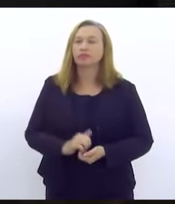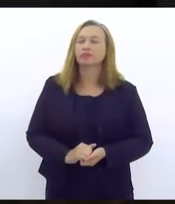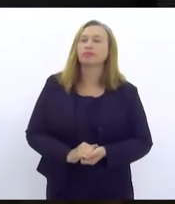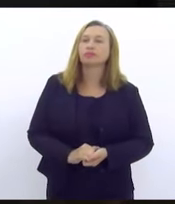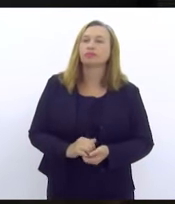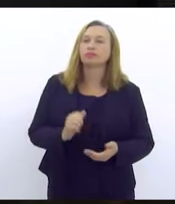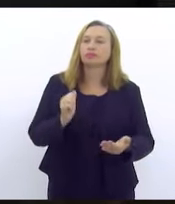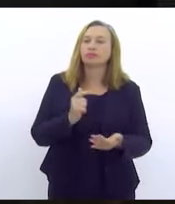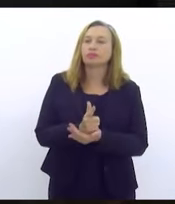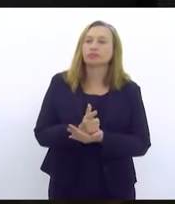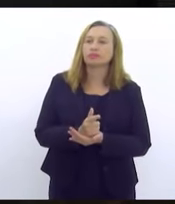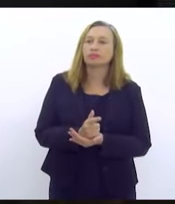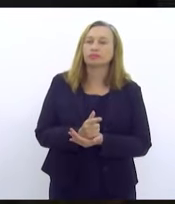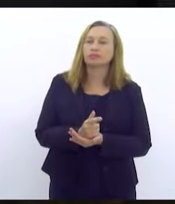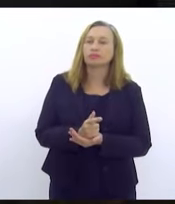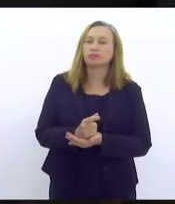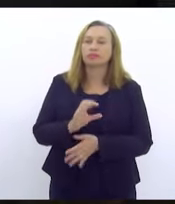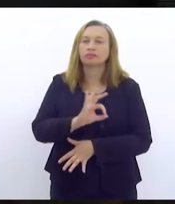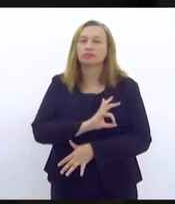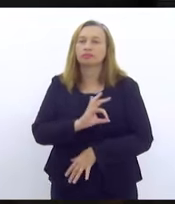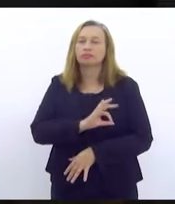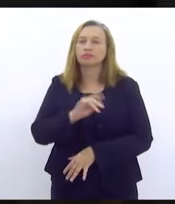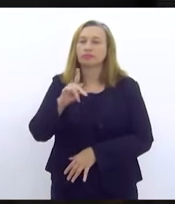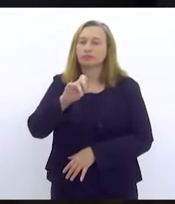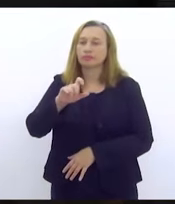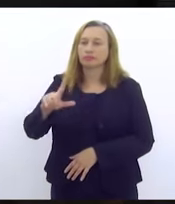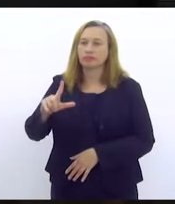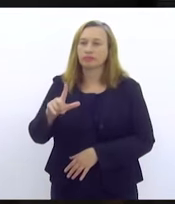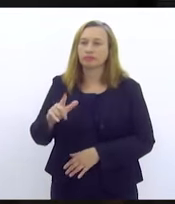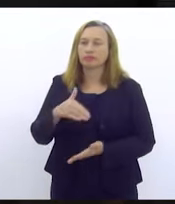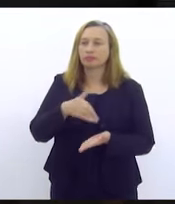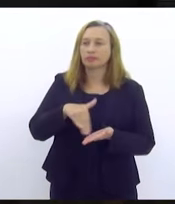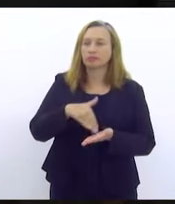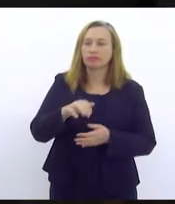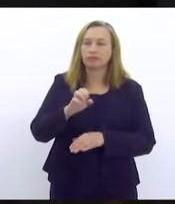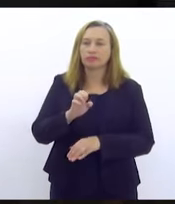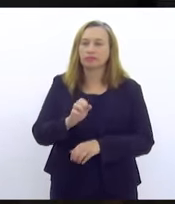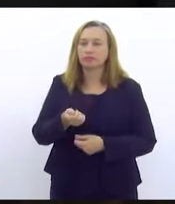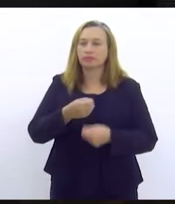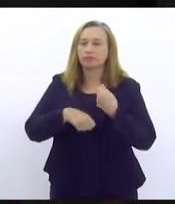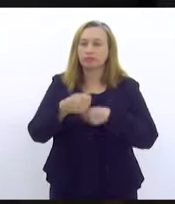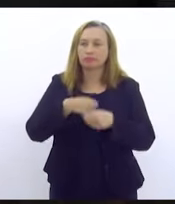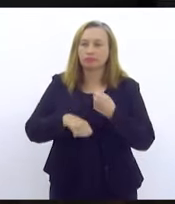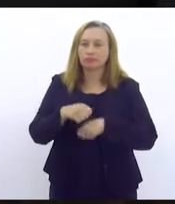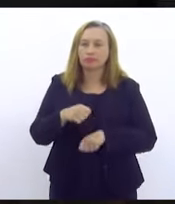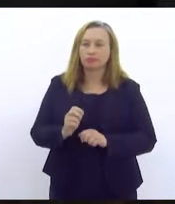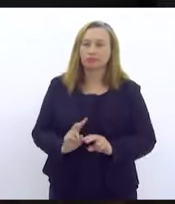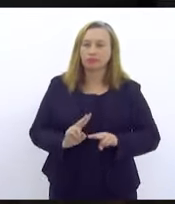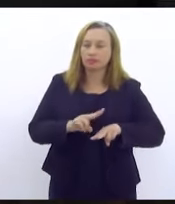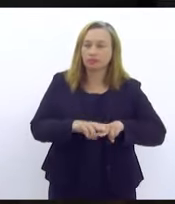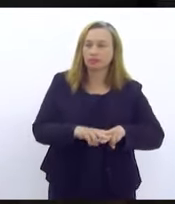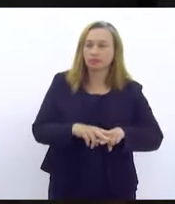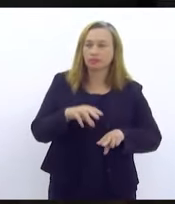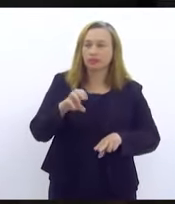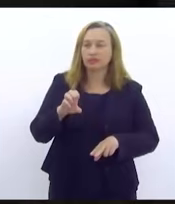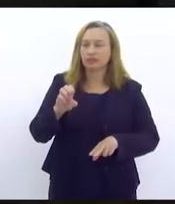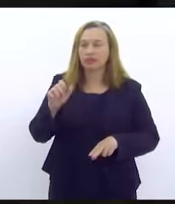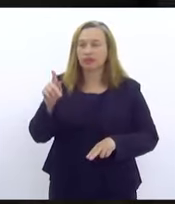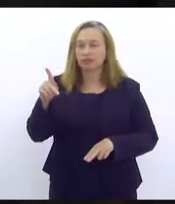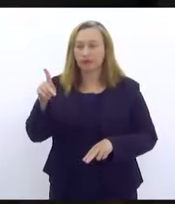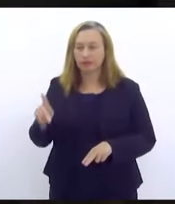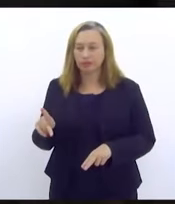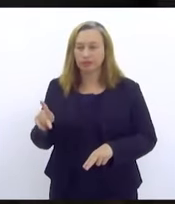do adicional noturno ao policial penal da Secretaria de Estado de Administração Penitenciária, SEAP, com o acréscimo